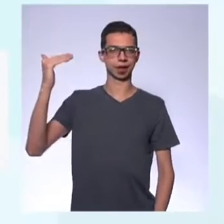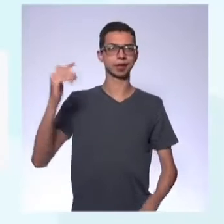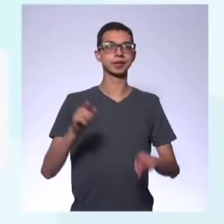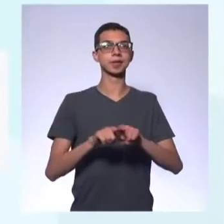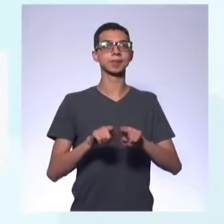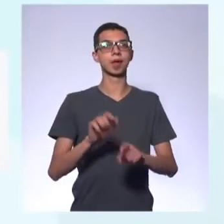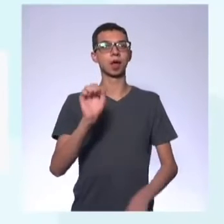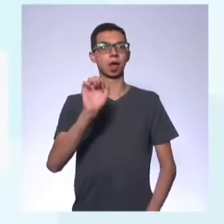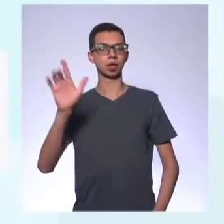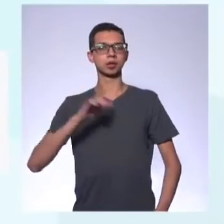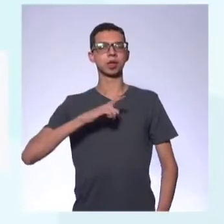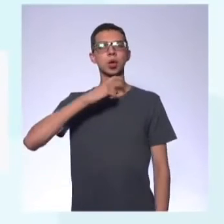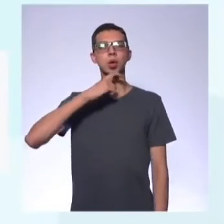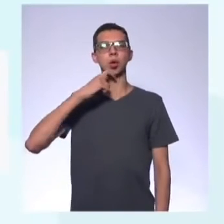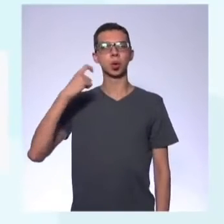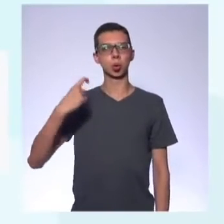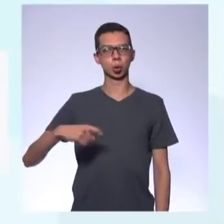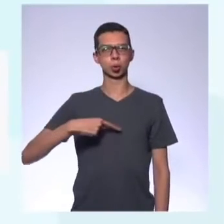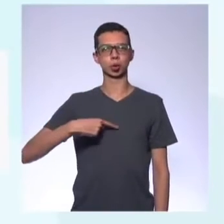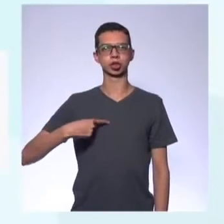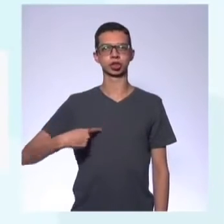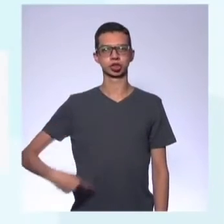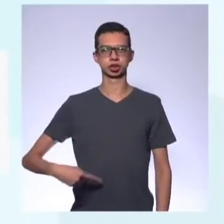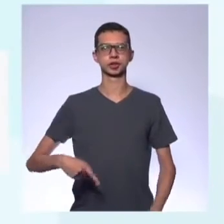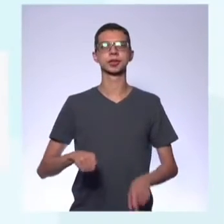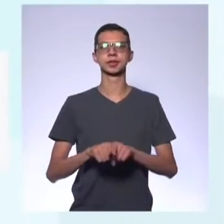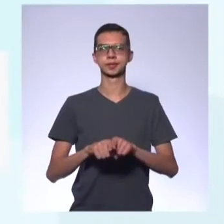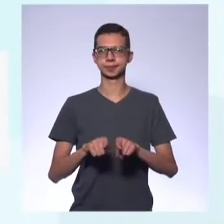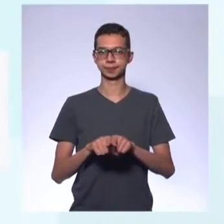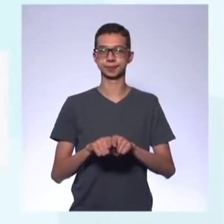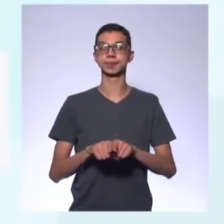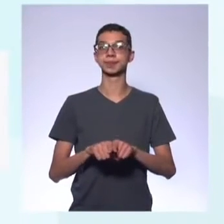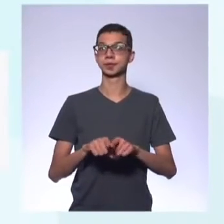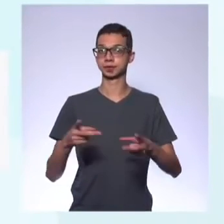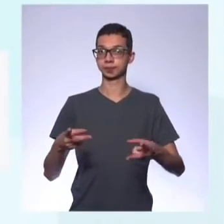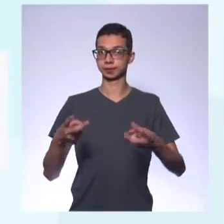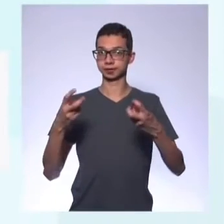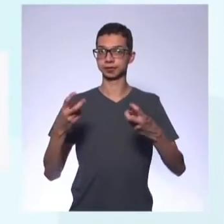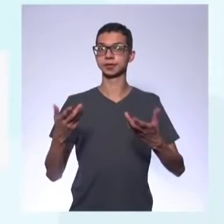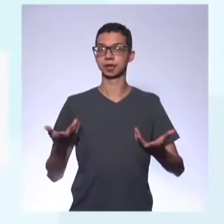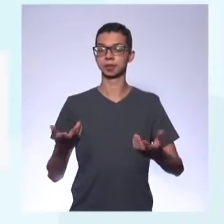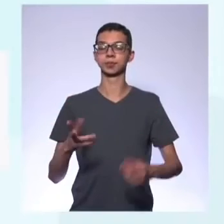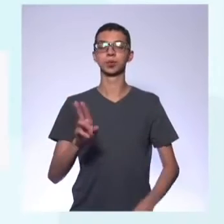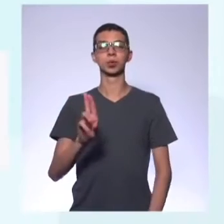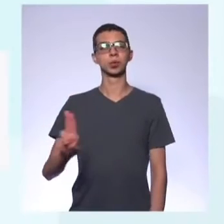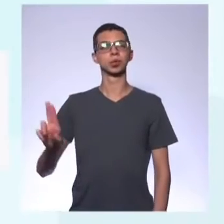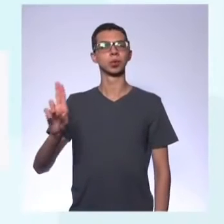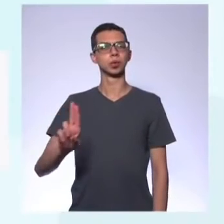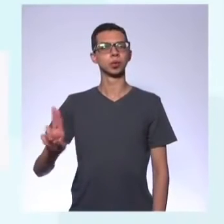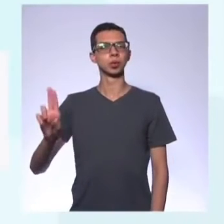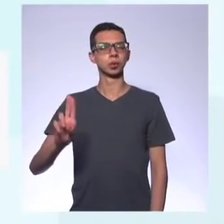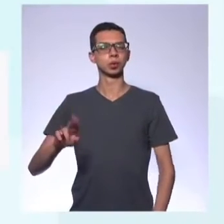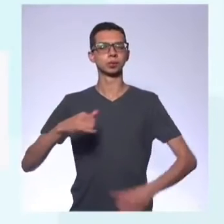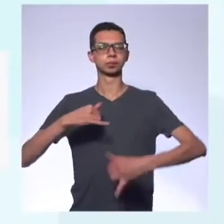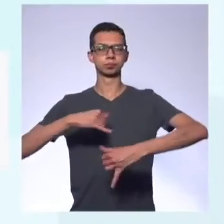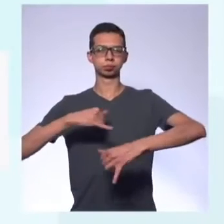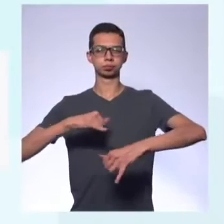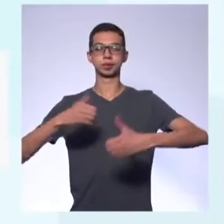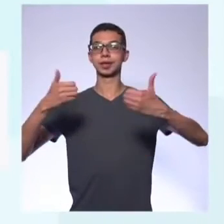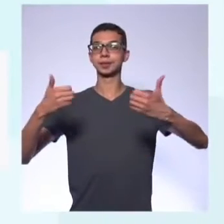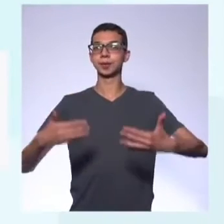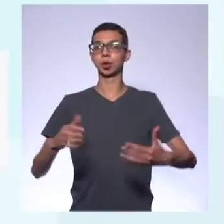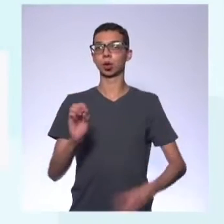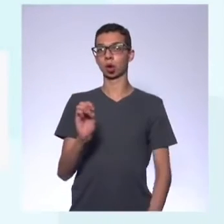nós temos aí a Rússia, né? A China como grande destaque de grandes consumidores. E já quando nós falamos